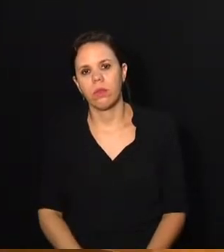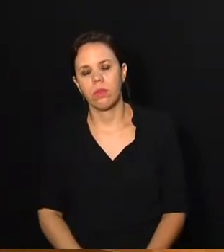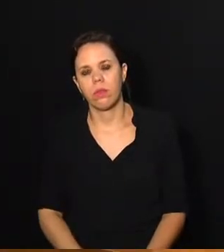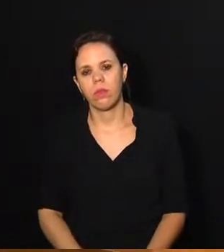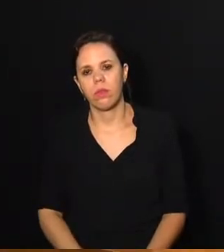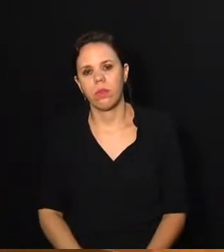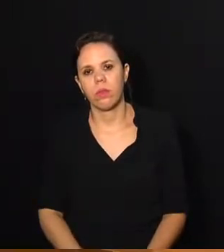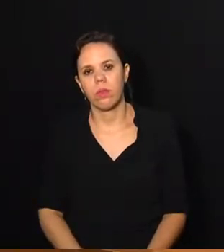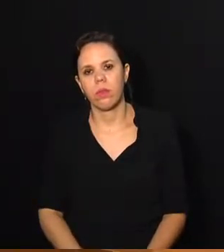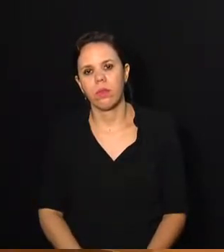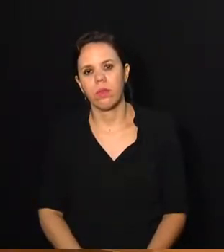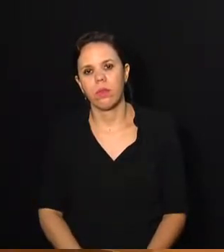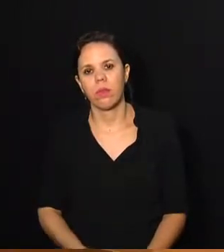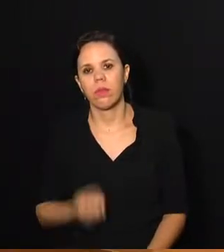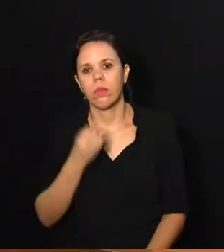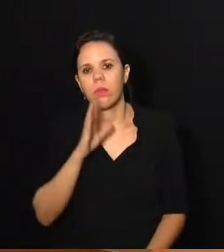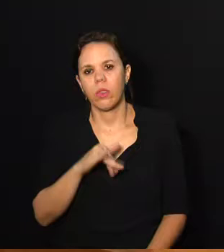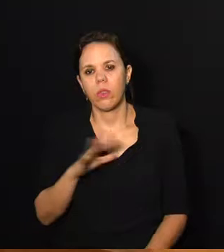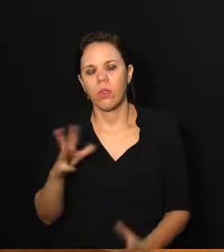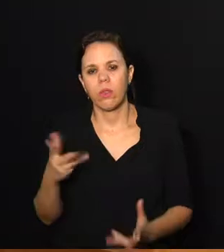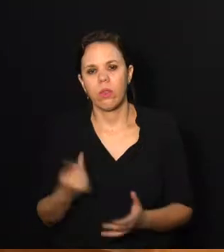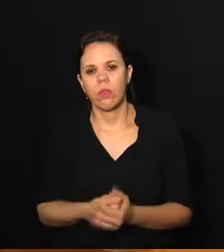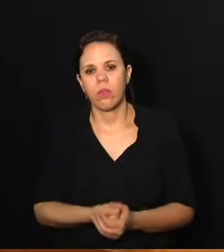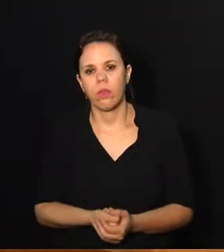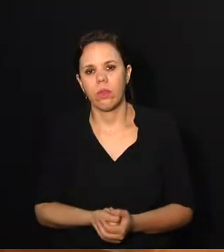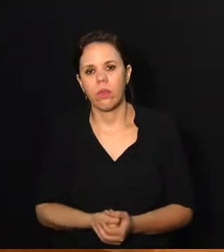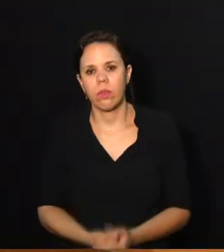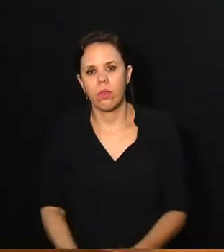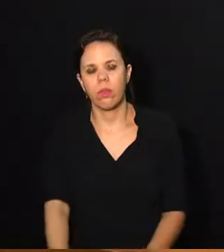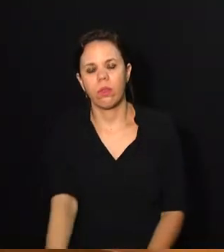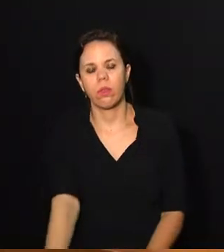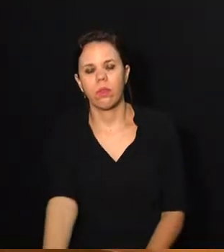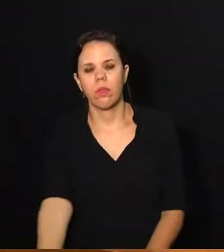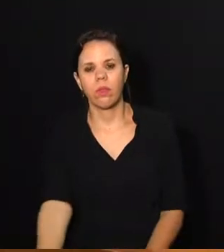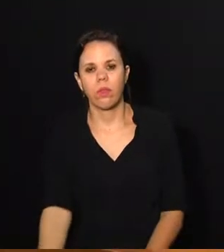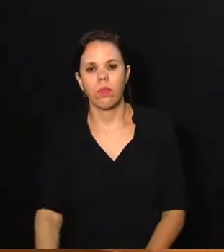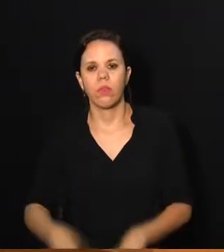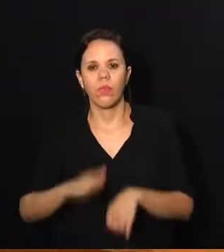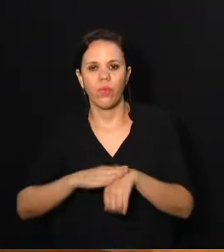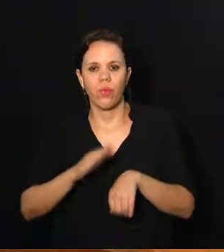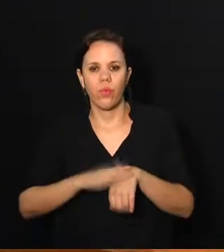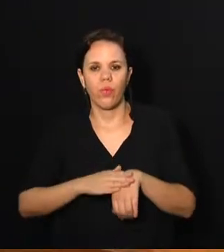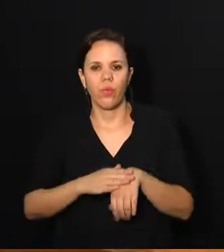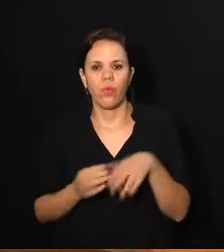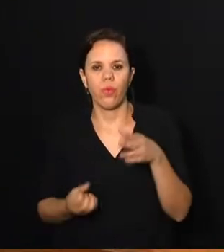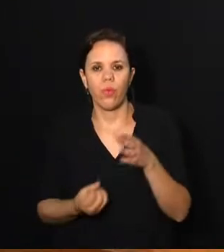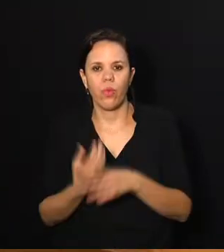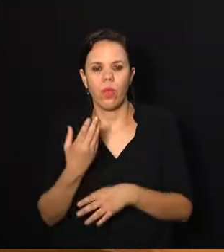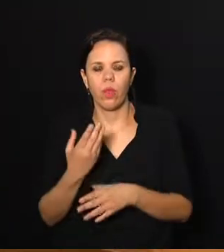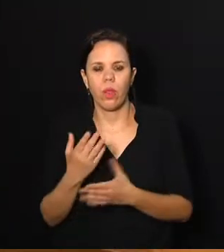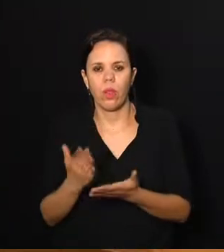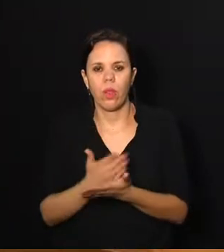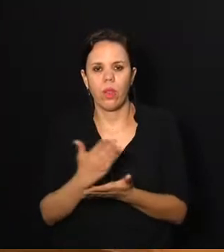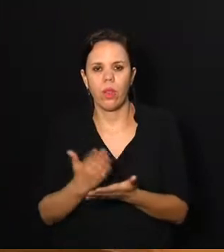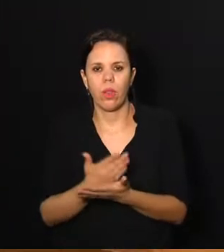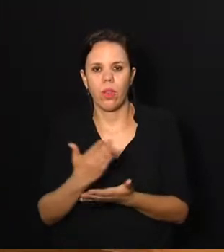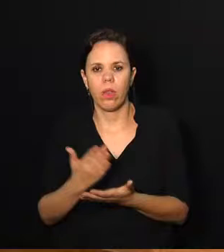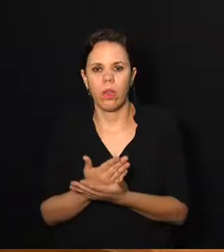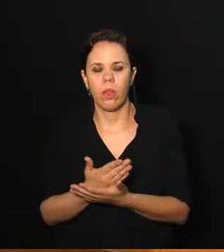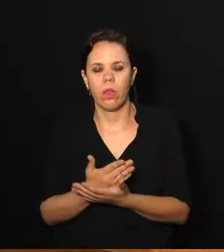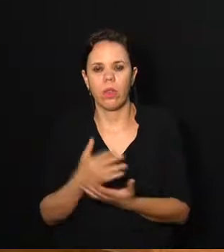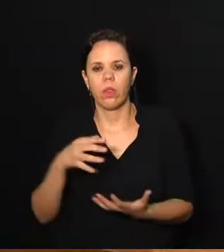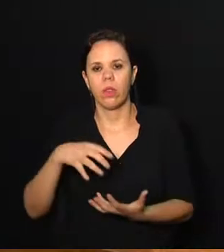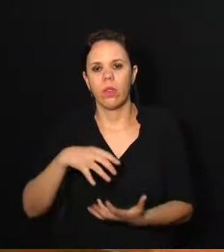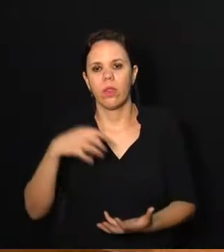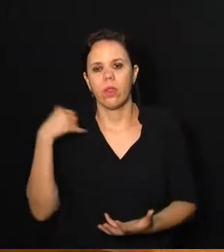Bom, boa tarde a todos. Eu fui o autor da bibliografia da quarta idade, o